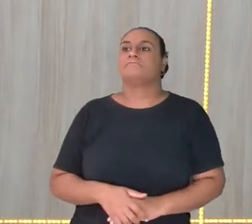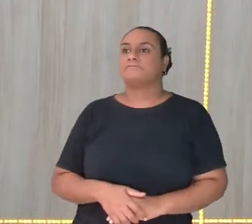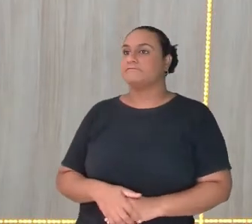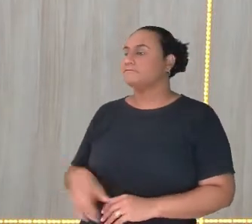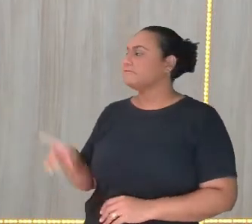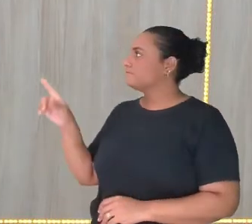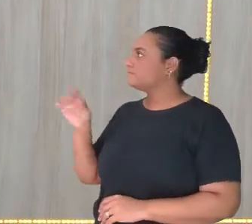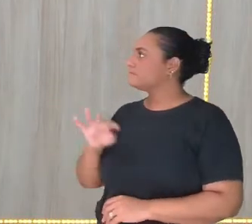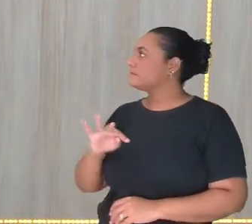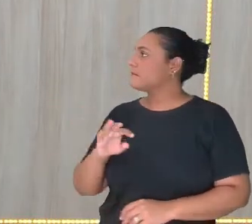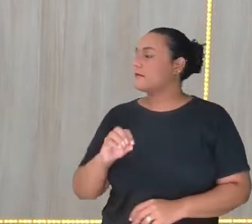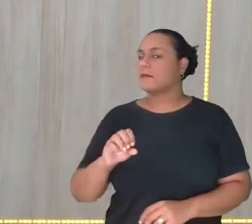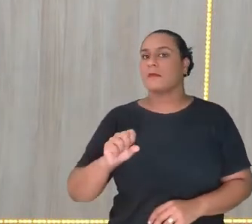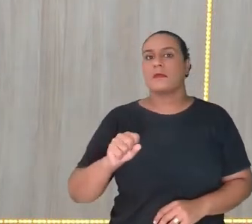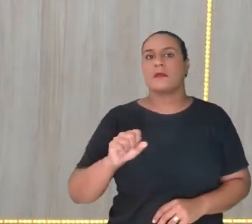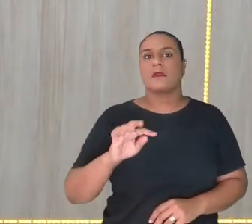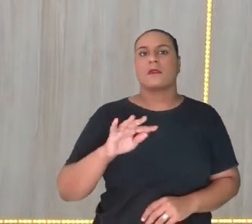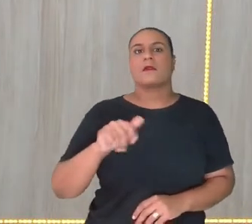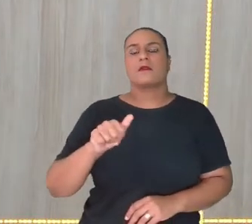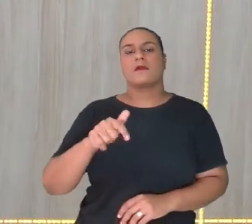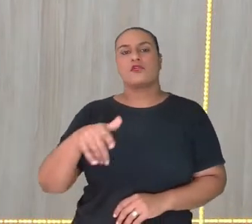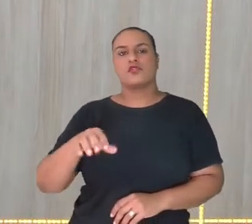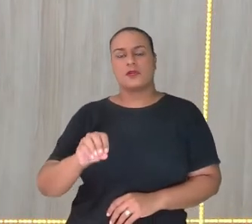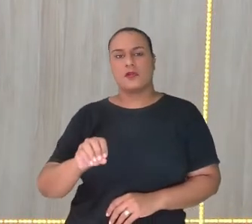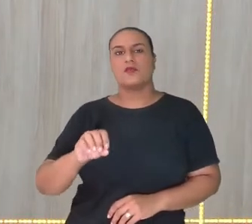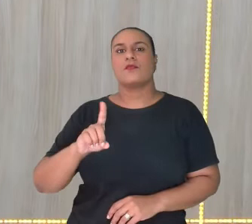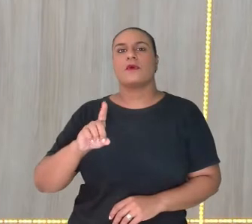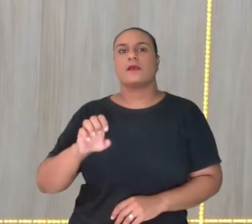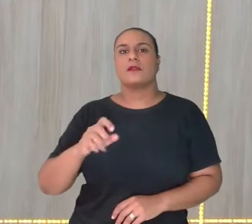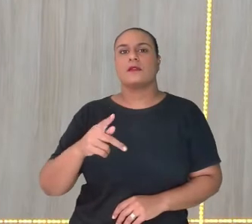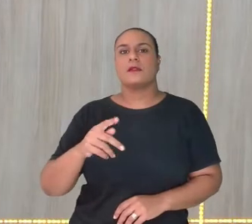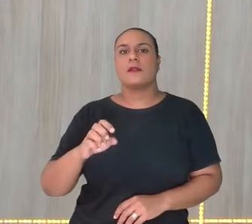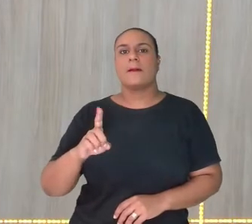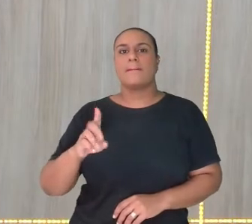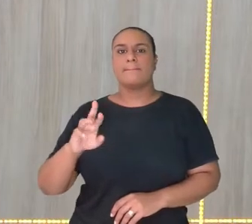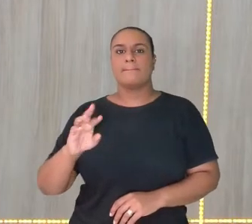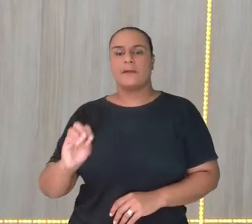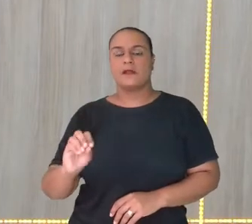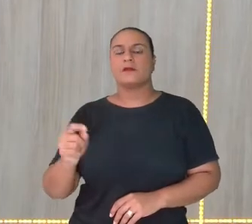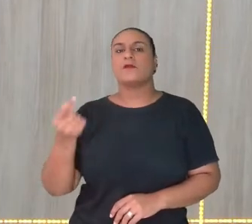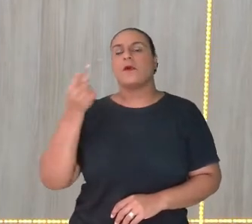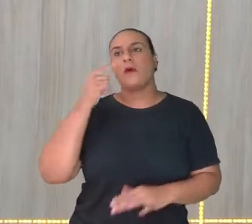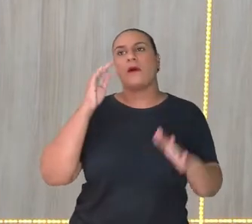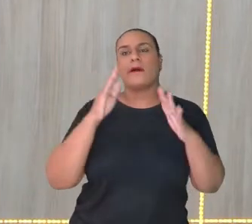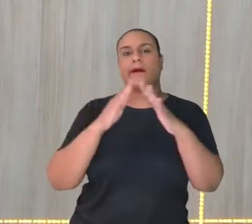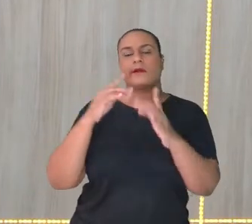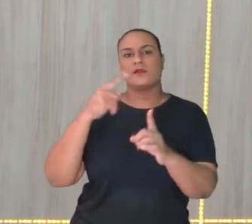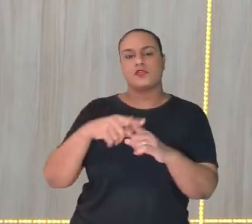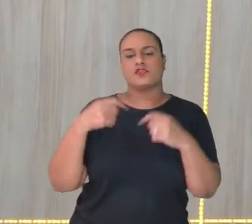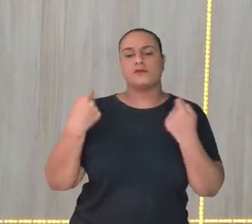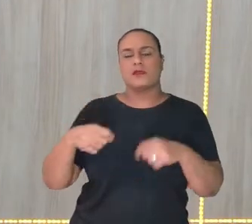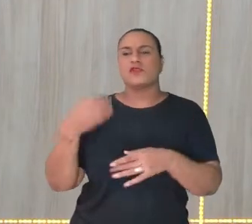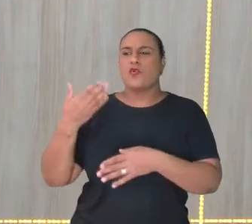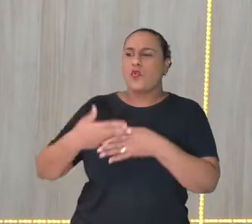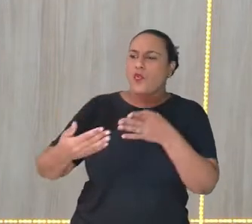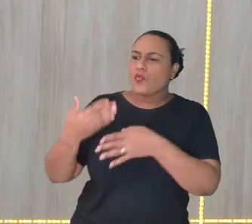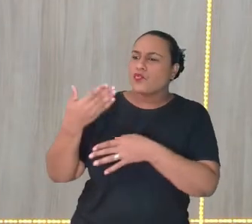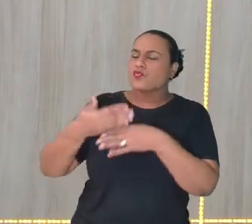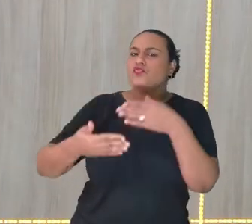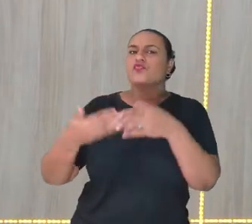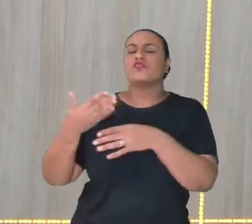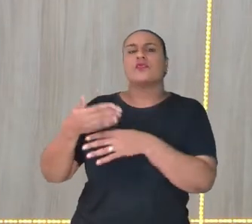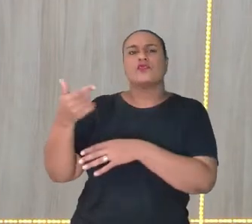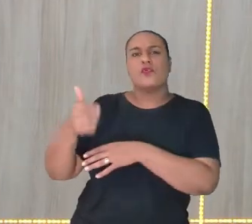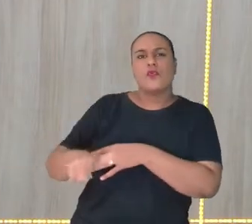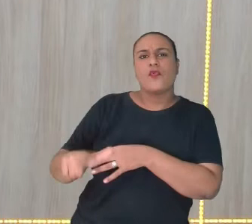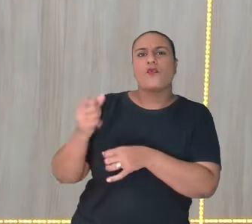de Pedro, isso aqui era engraçado. Vamos dizer, né, que a igreja lá precisou de uma reforma. Ou